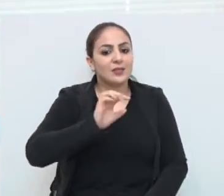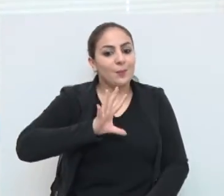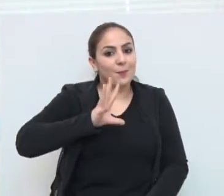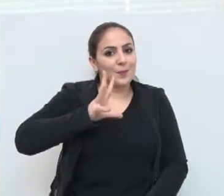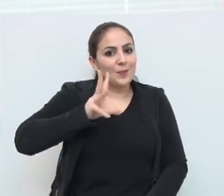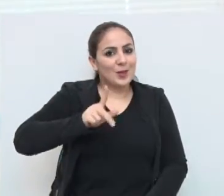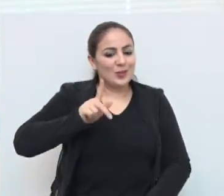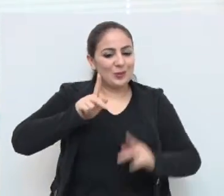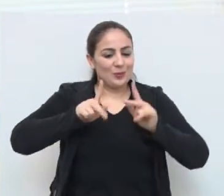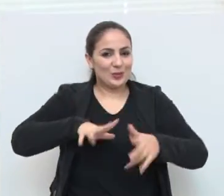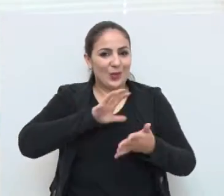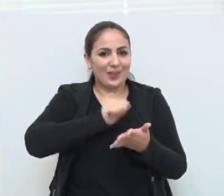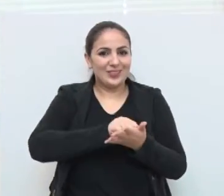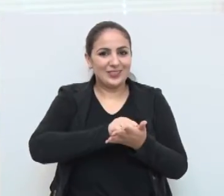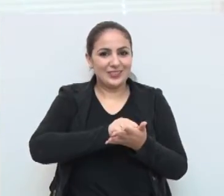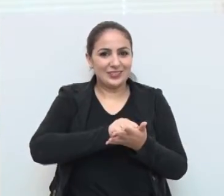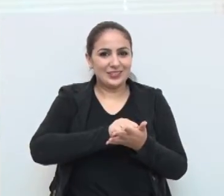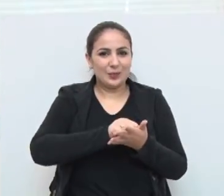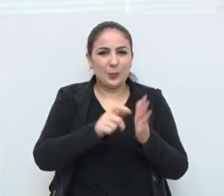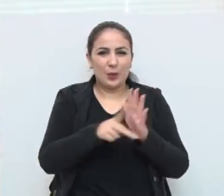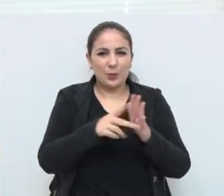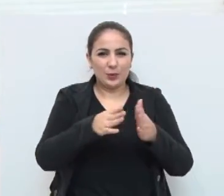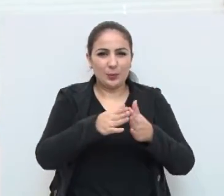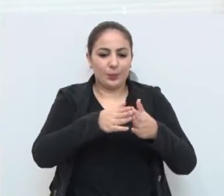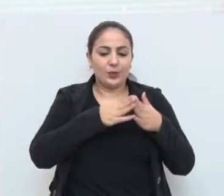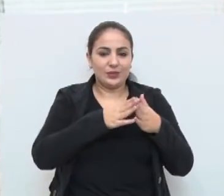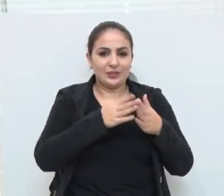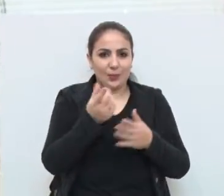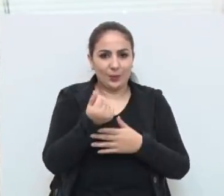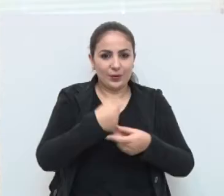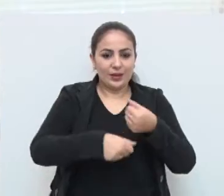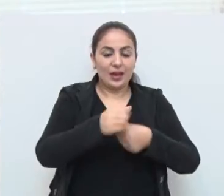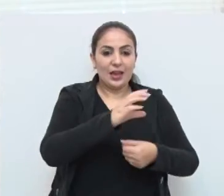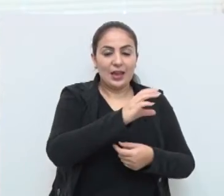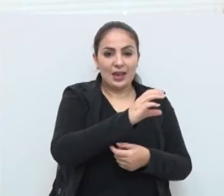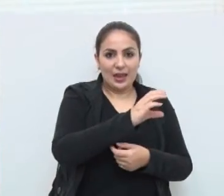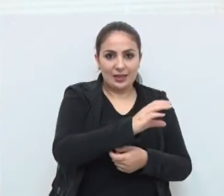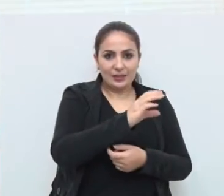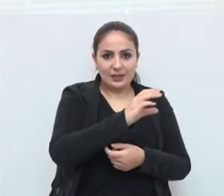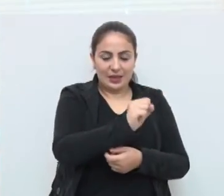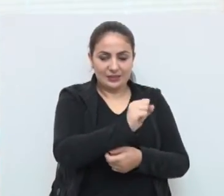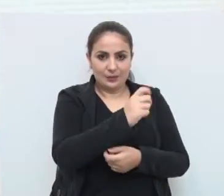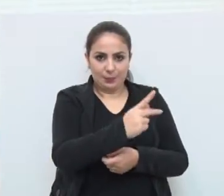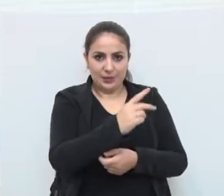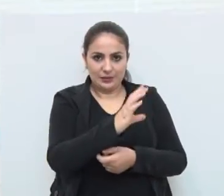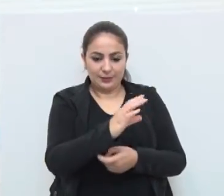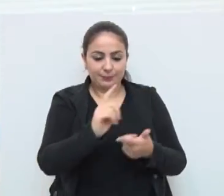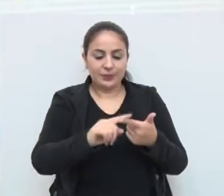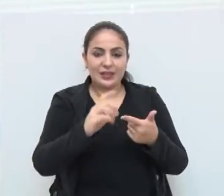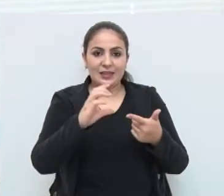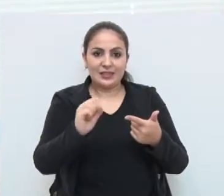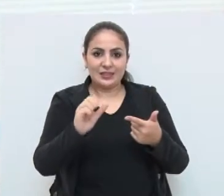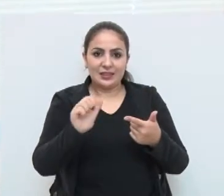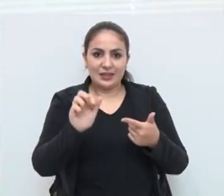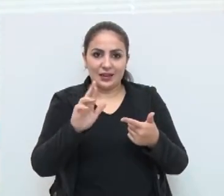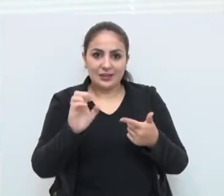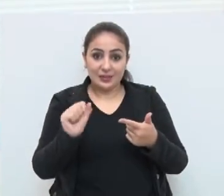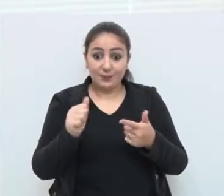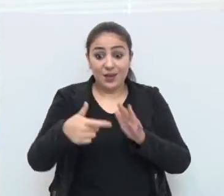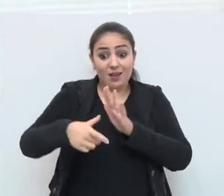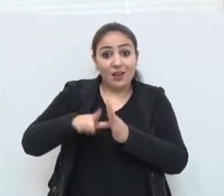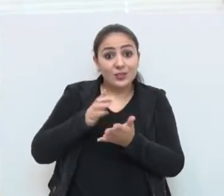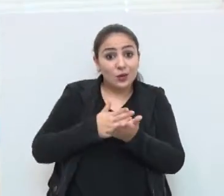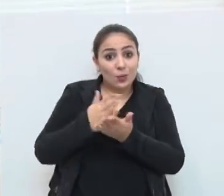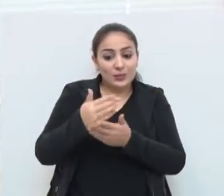de pessoas cadastradas nos cadastros de proteção ao crédito, SPC, Serasa. Antes mesmo de começarem as suas atividades